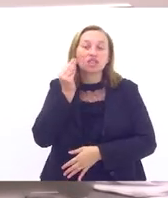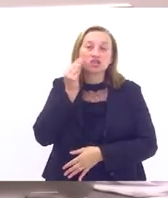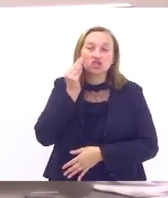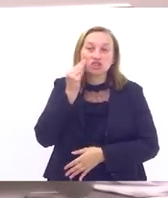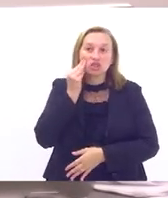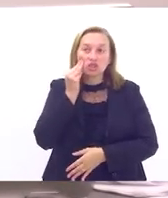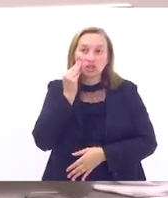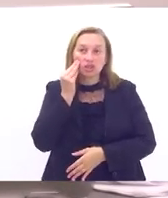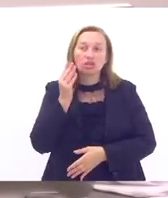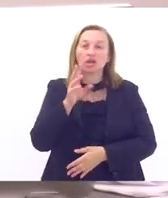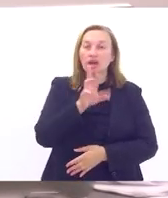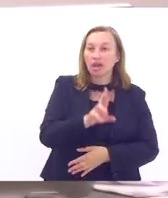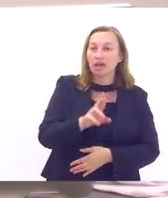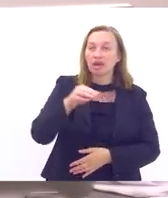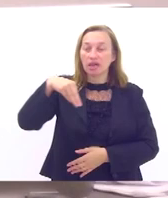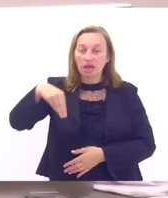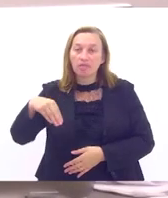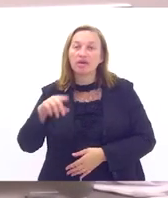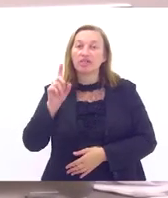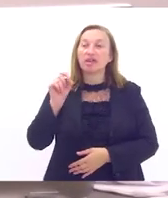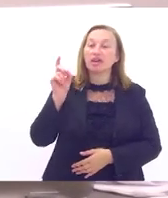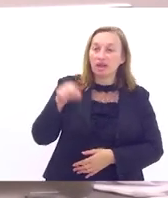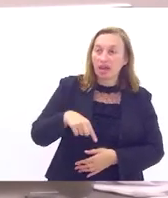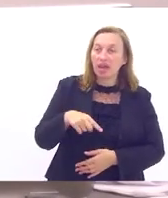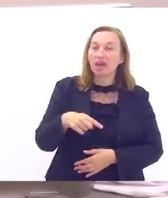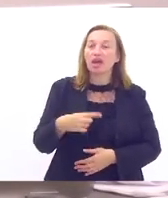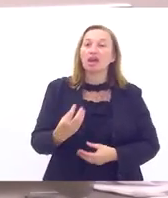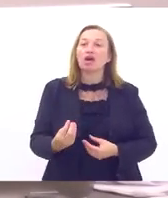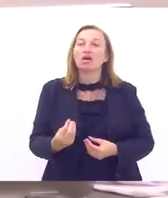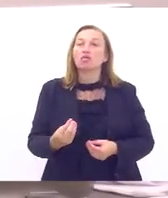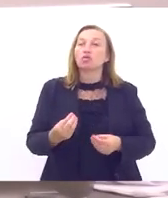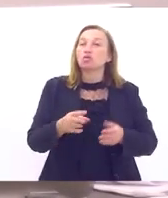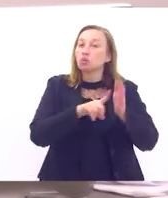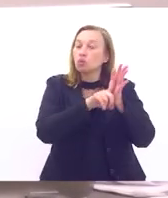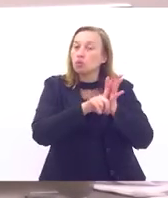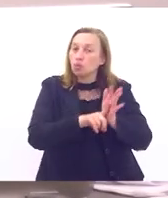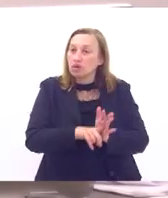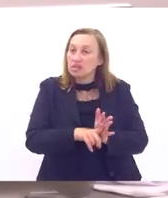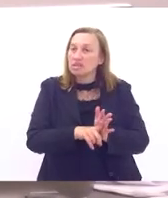meio do TRM, que é a forma de diagnóstico